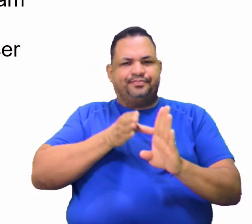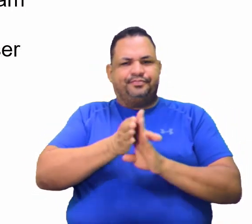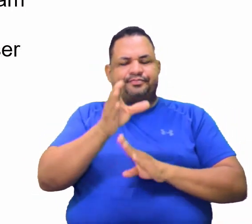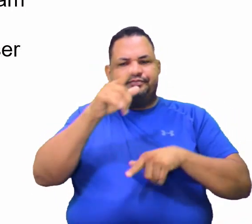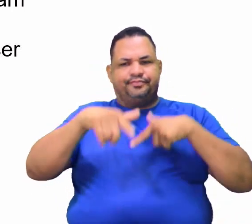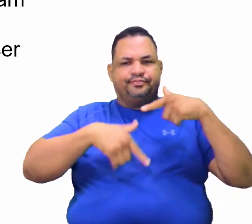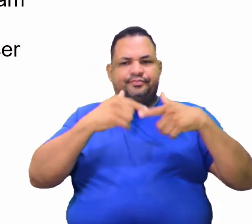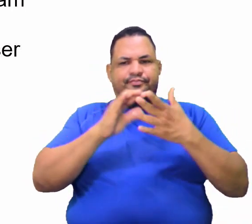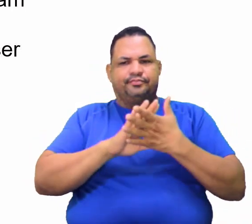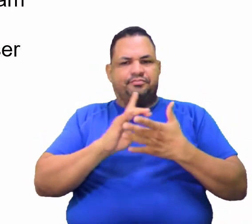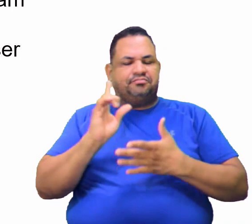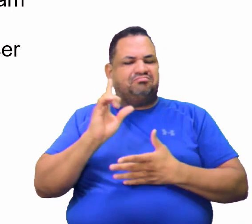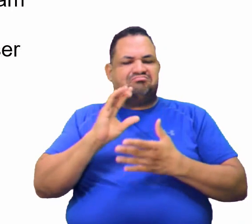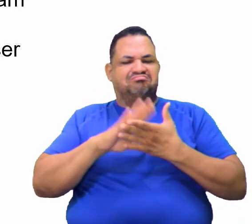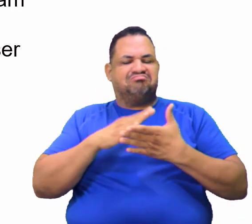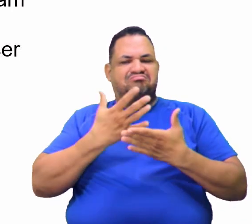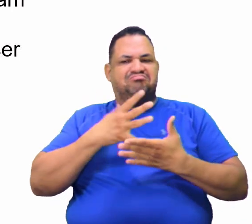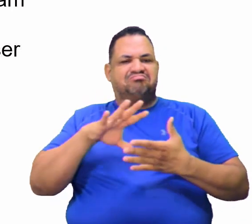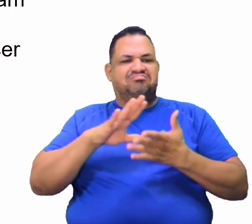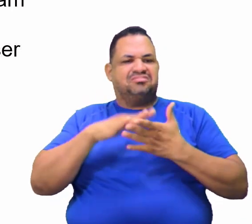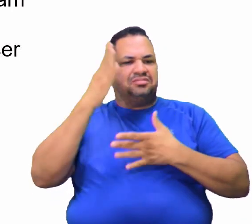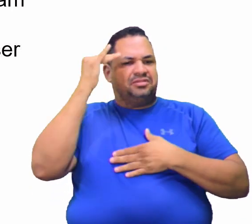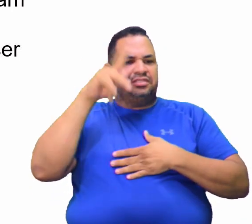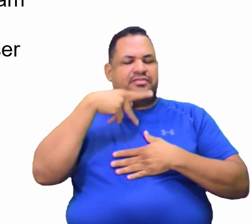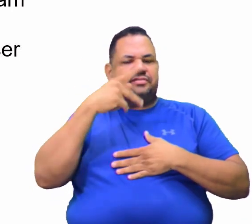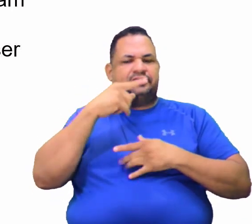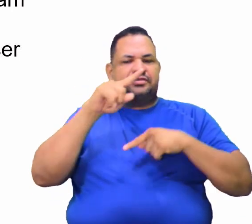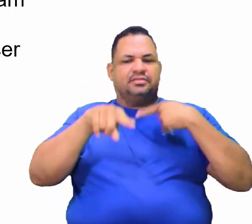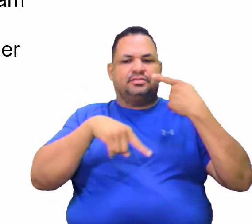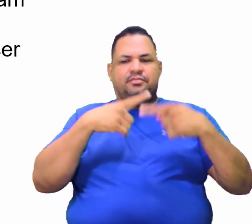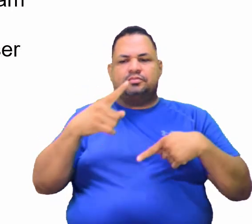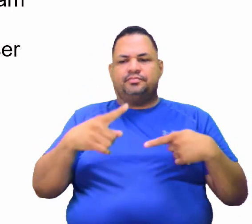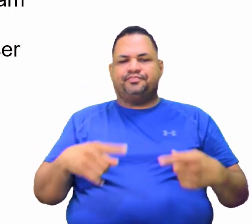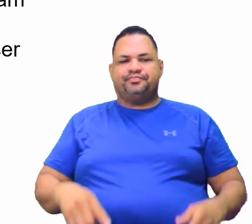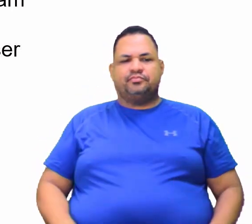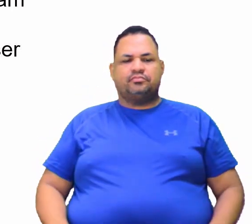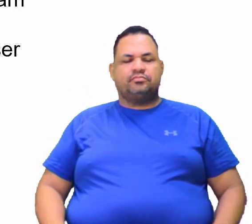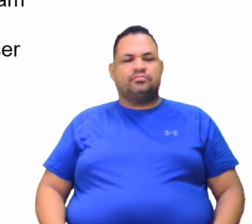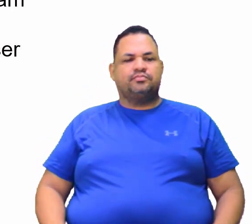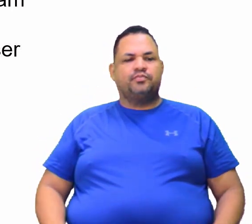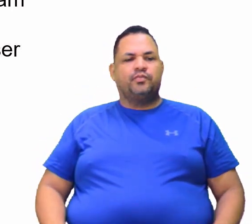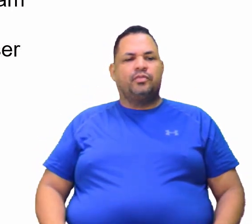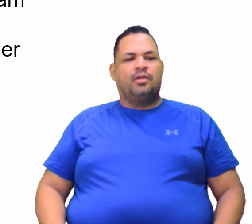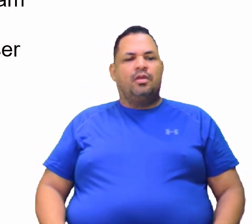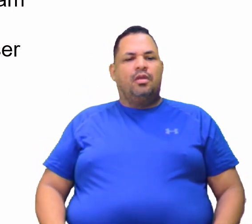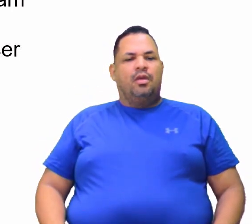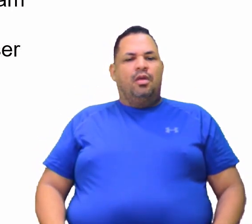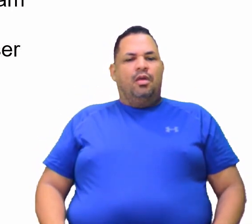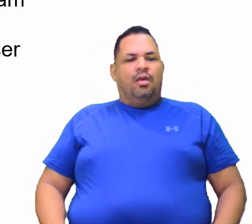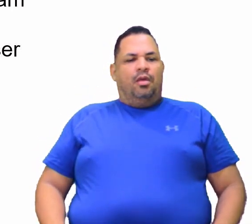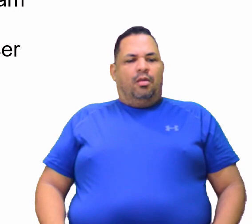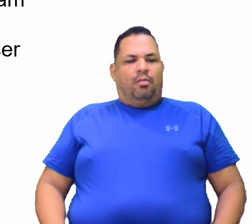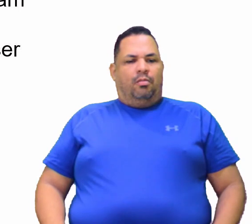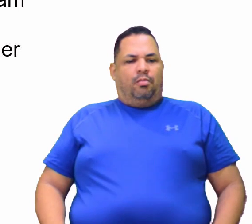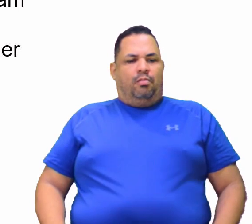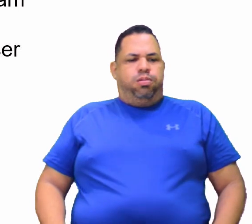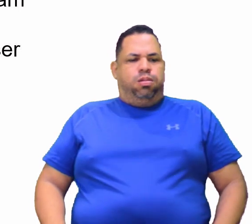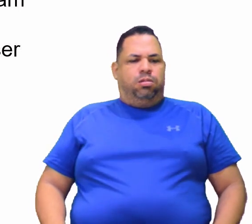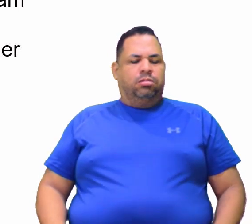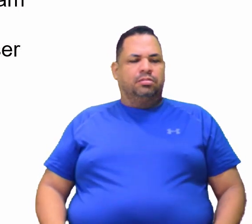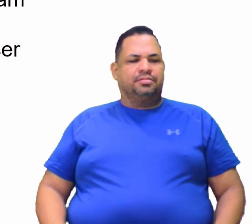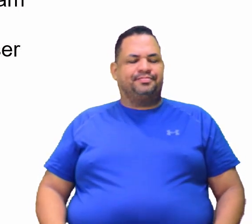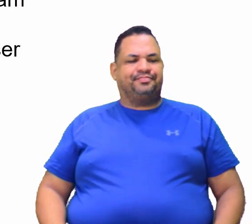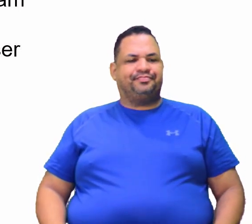no trabalho e não me importei com os comentários posteriores. Tá certo? Deixa eu colocar ali,